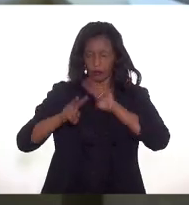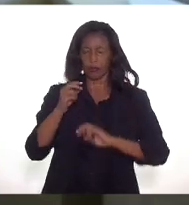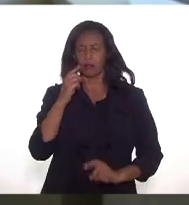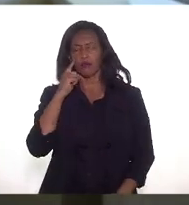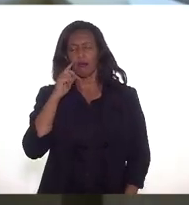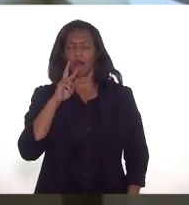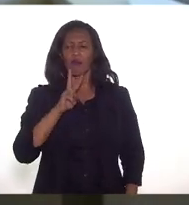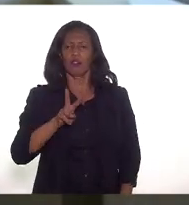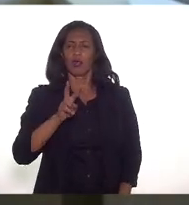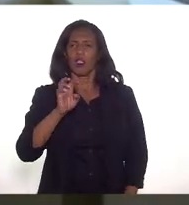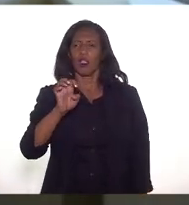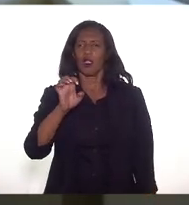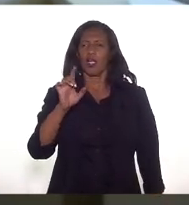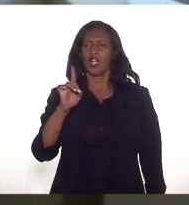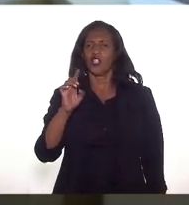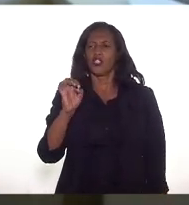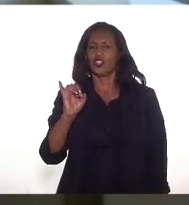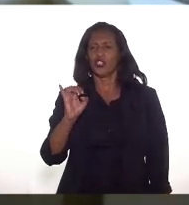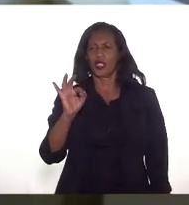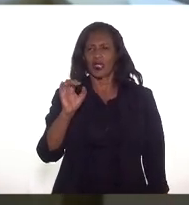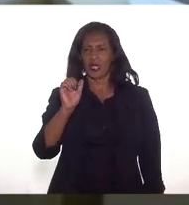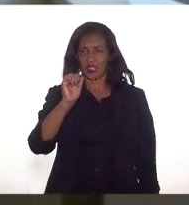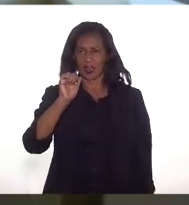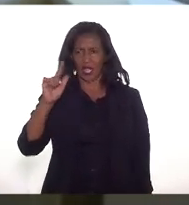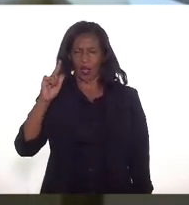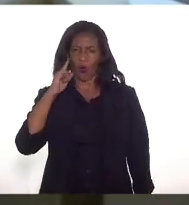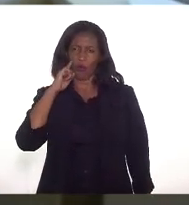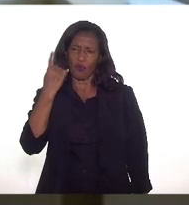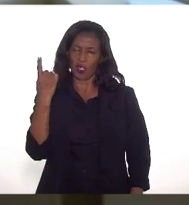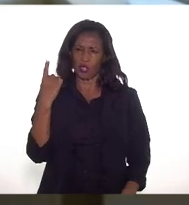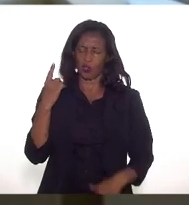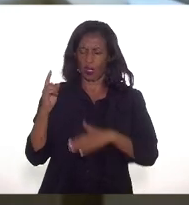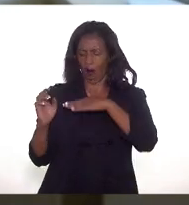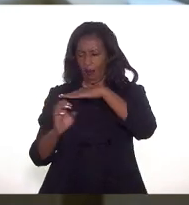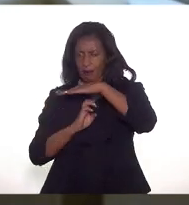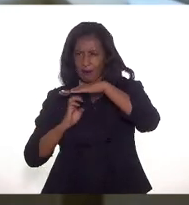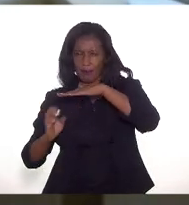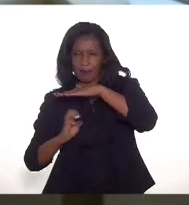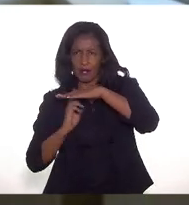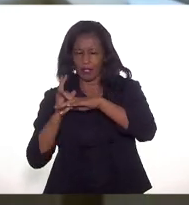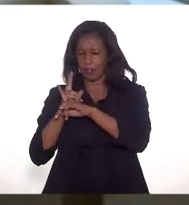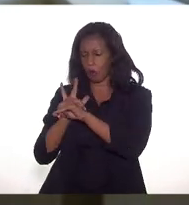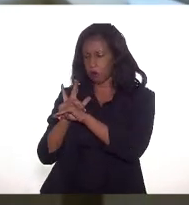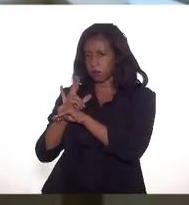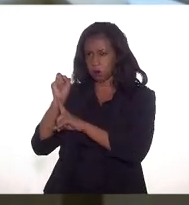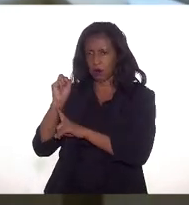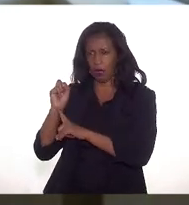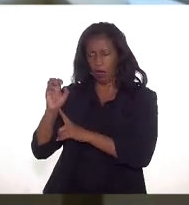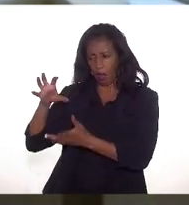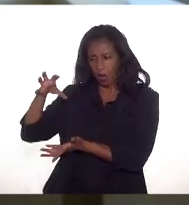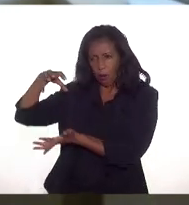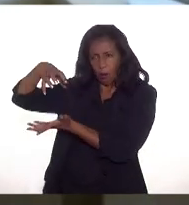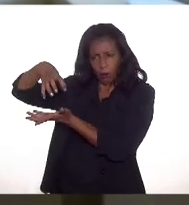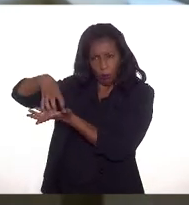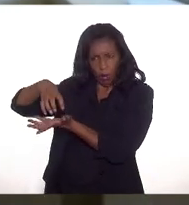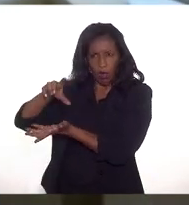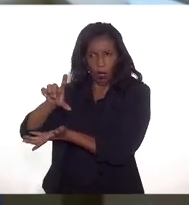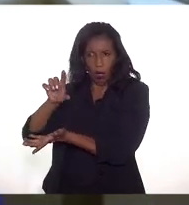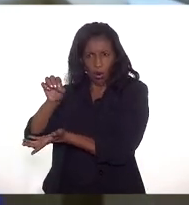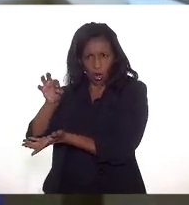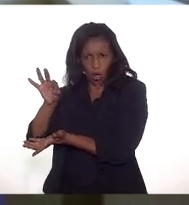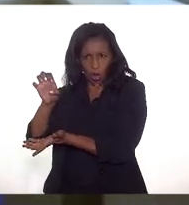edital que a empresa vencedora daquele lote de licitação que tem o